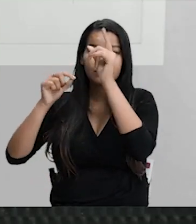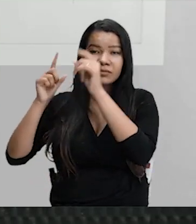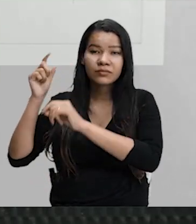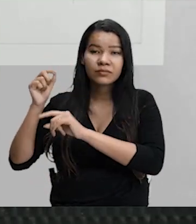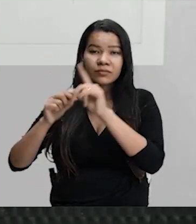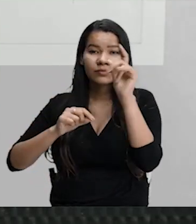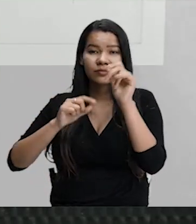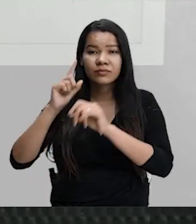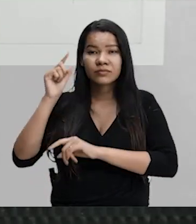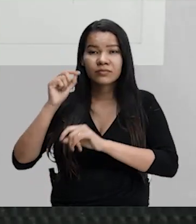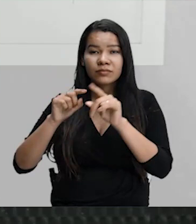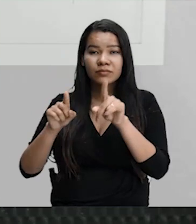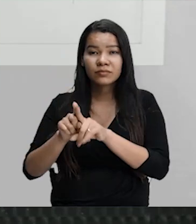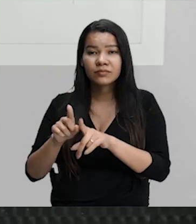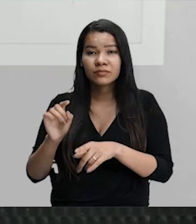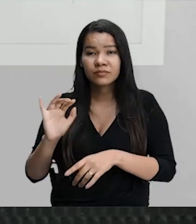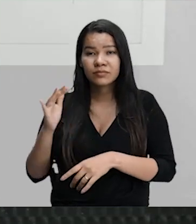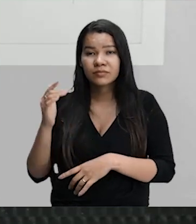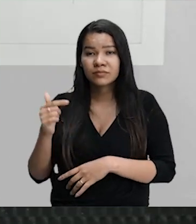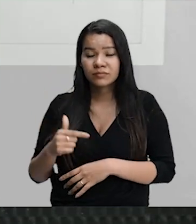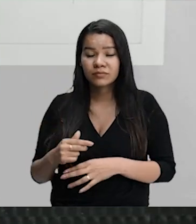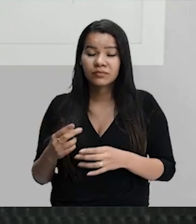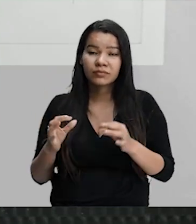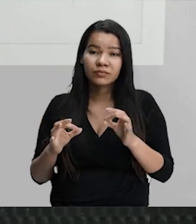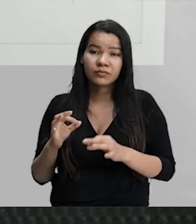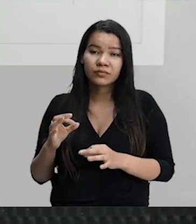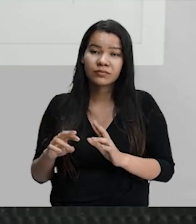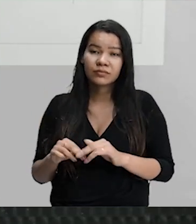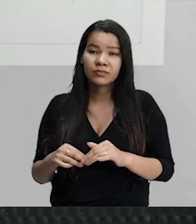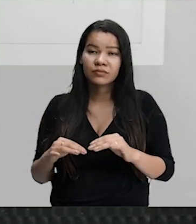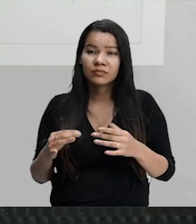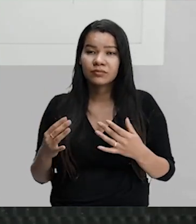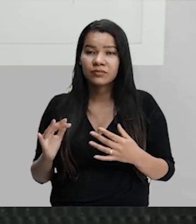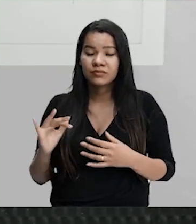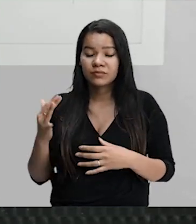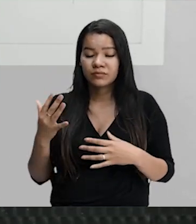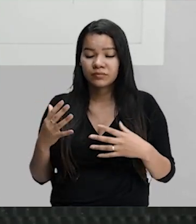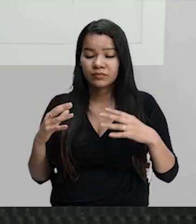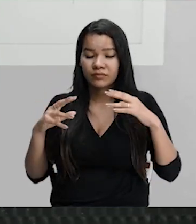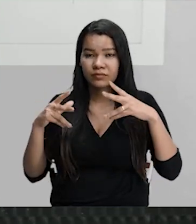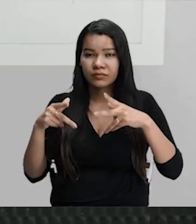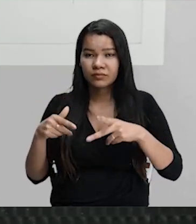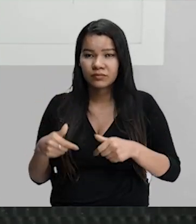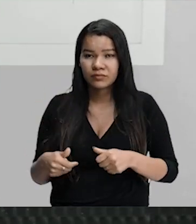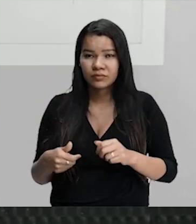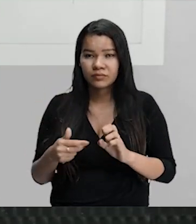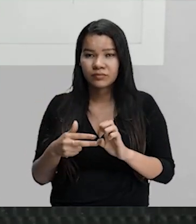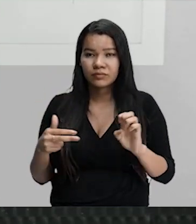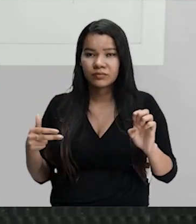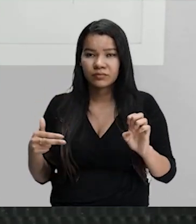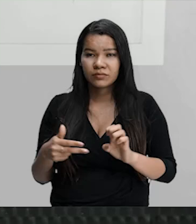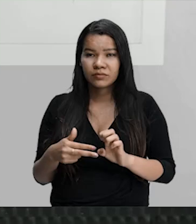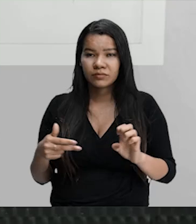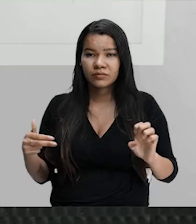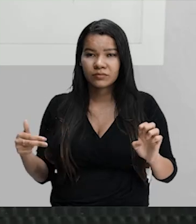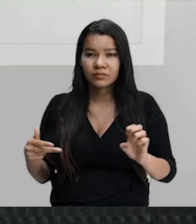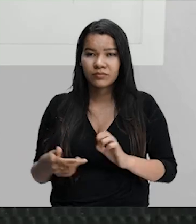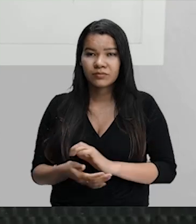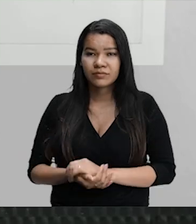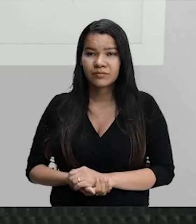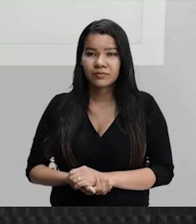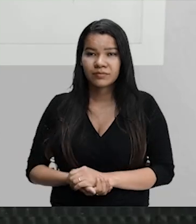nelas também acontece isso, né? Justamente por conta lá de todos os elementos, né, que contém nela, tá